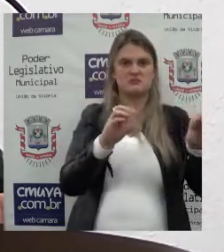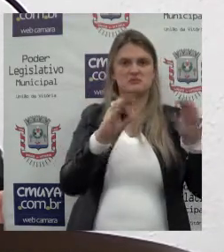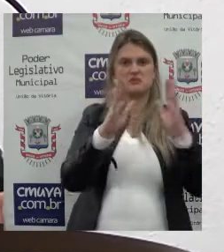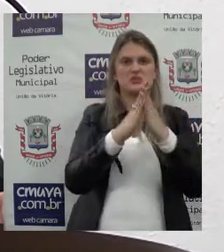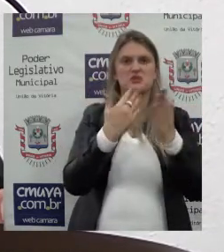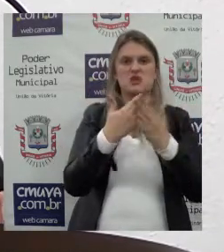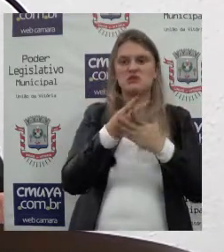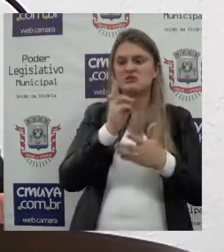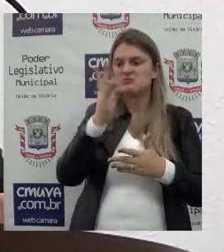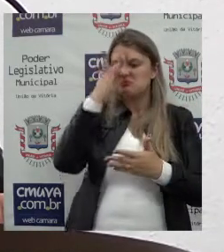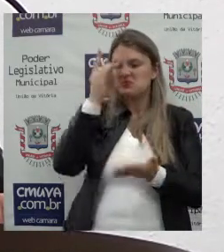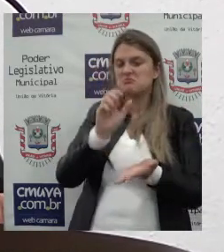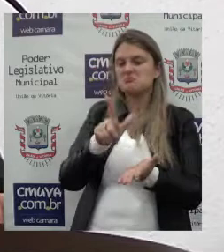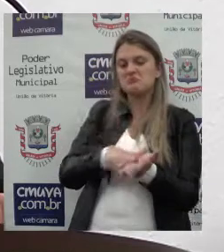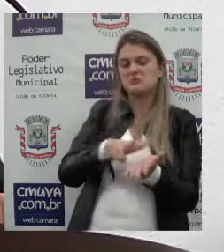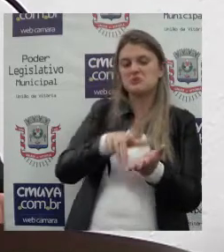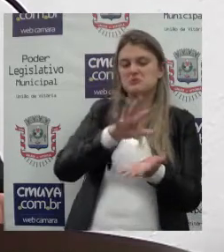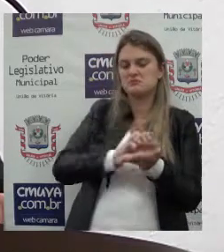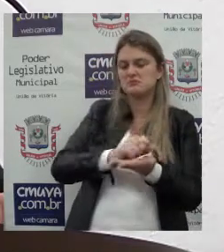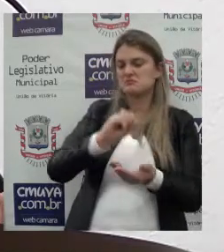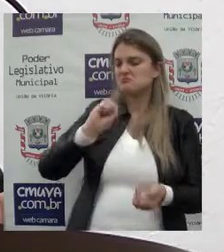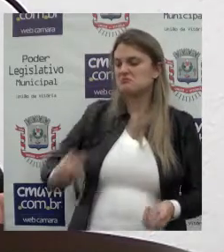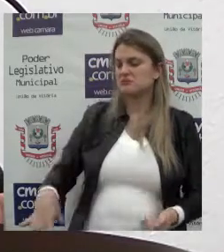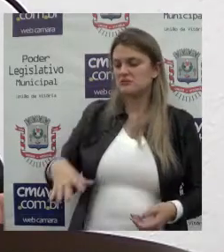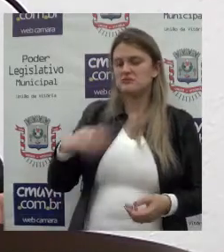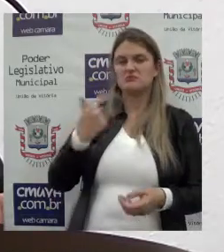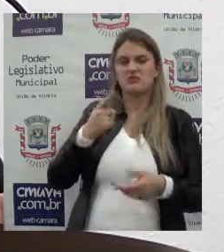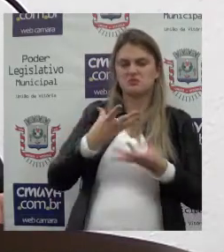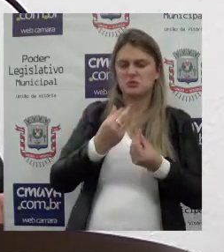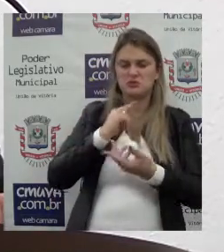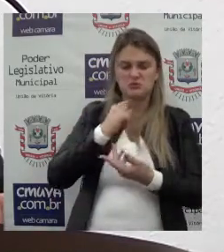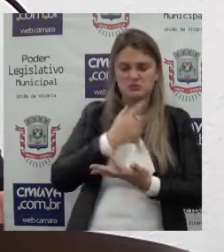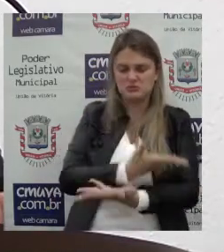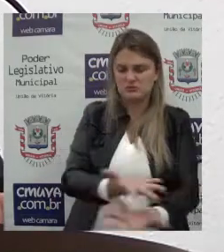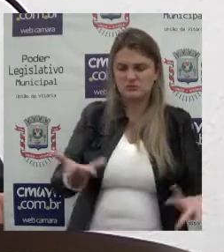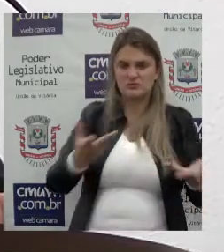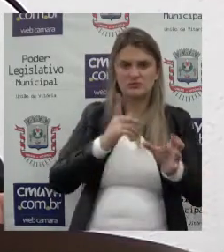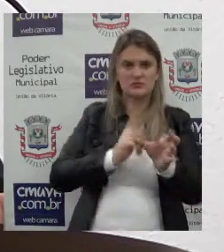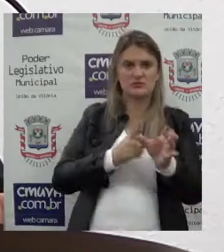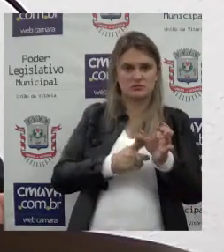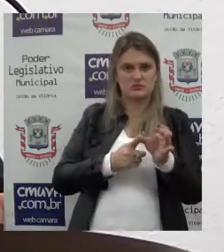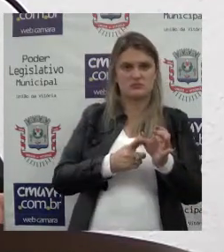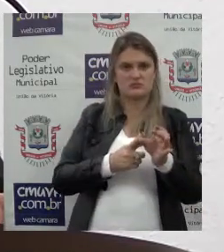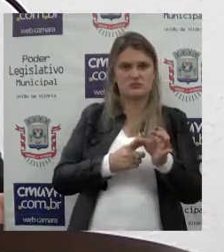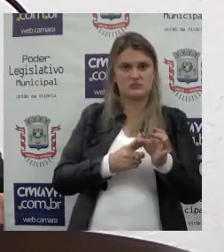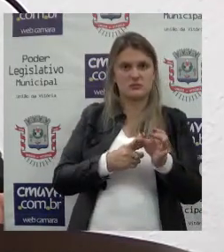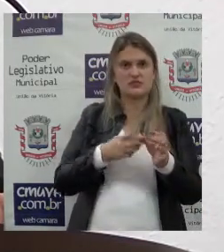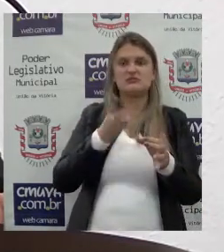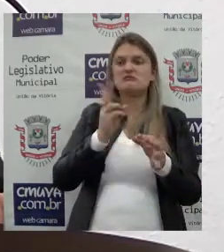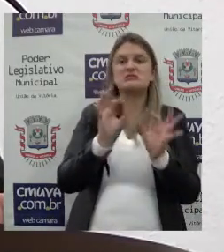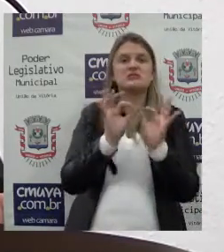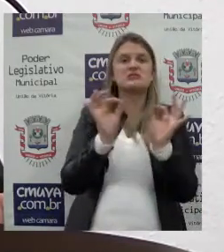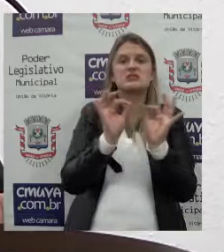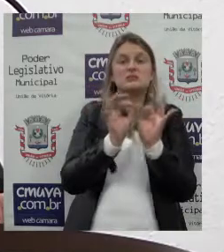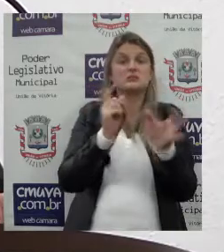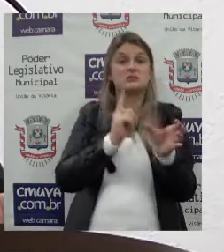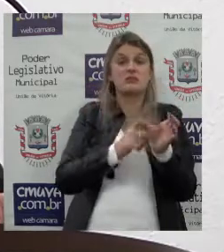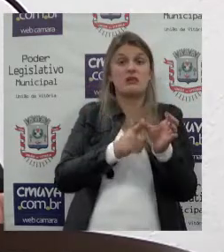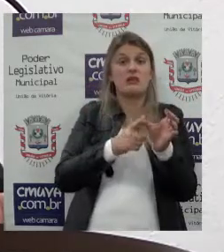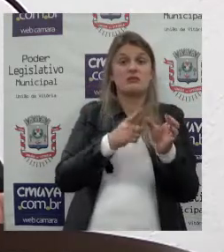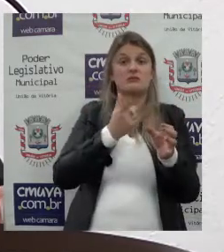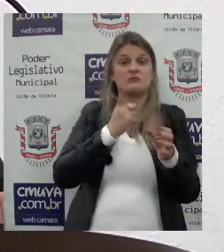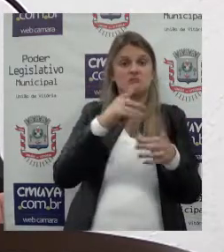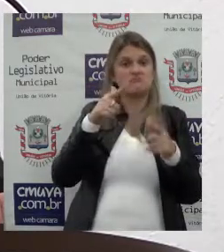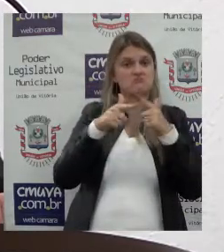há respeito mais em educação básica, que é jogar um papel no chão. Você veja como que estamos de lixo nas cidades hoje, todas, sem exceção. As menores, as